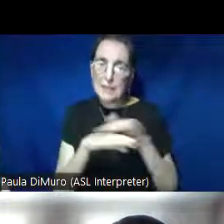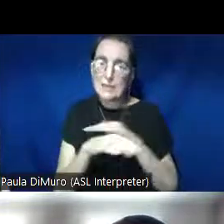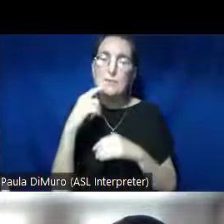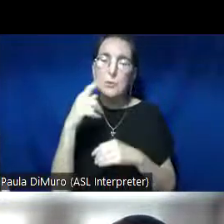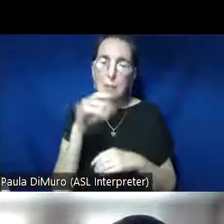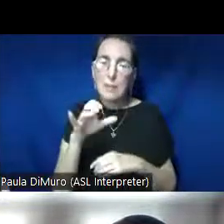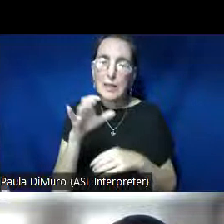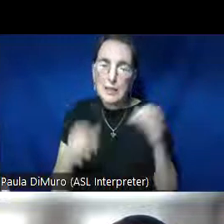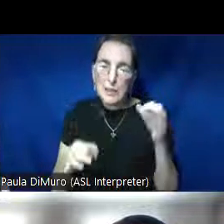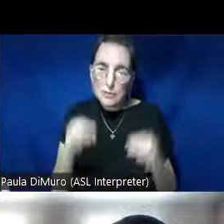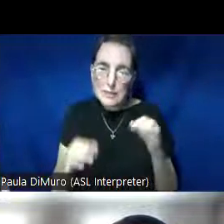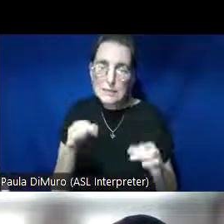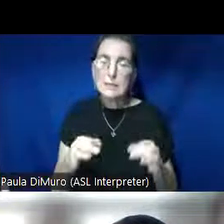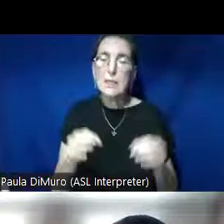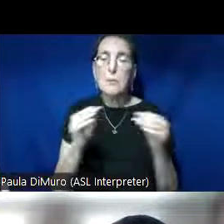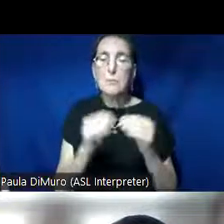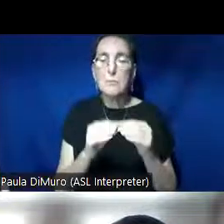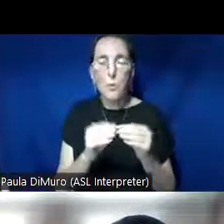interpretação e tradução.